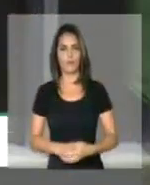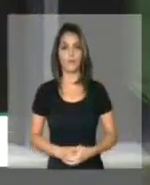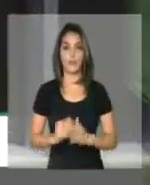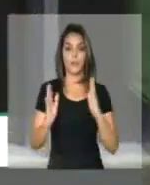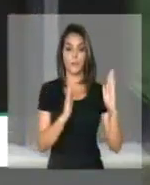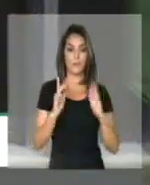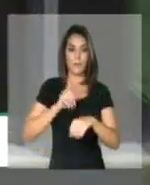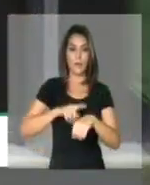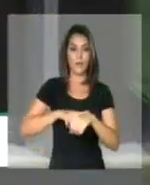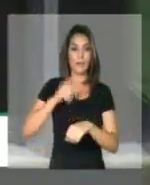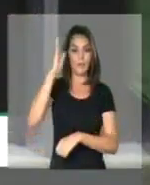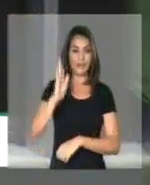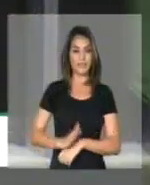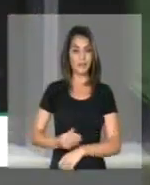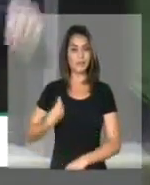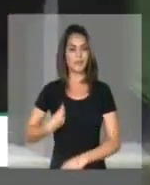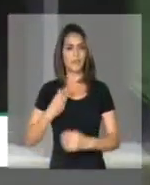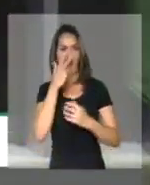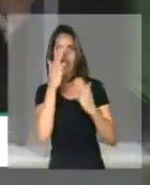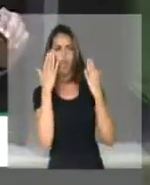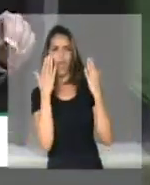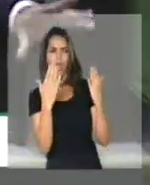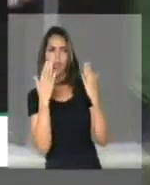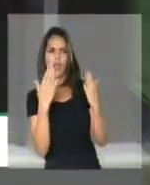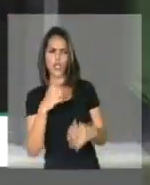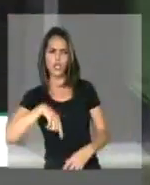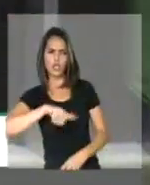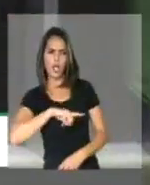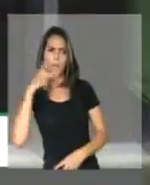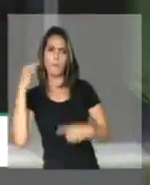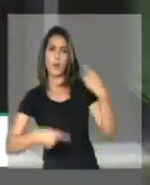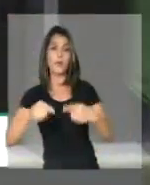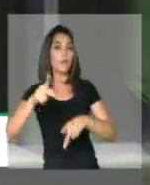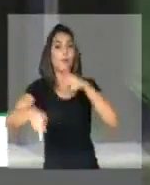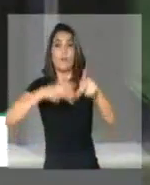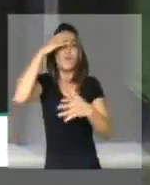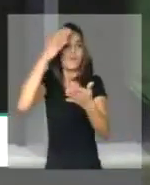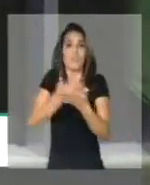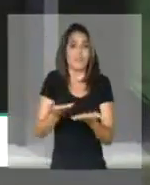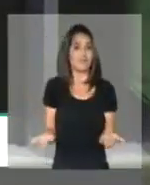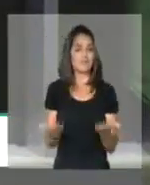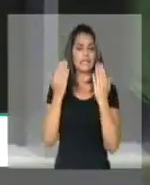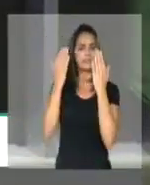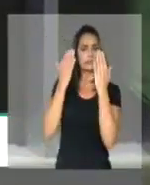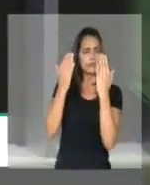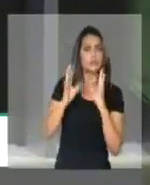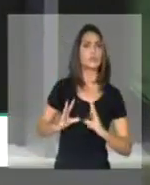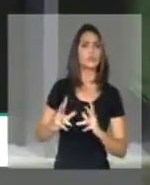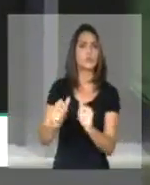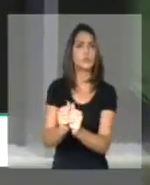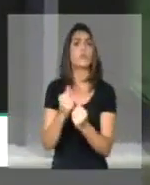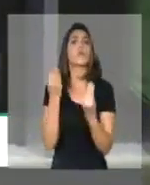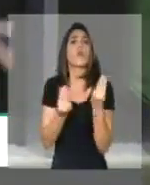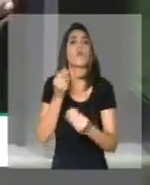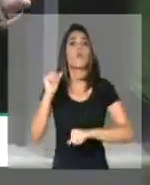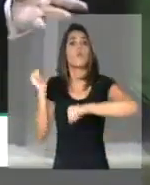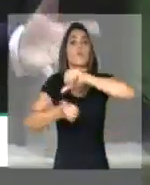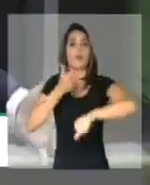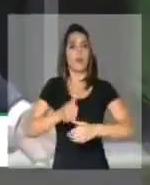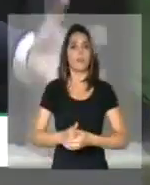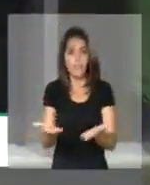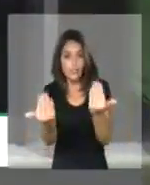no Brasil de profunda desconfiança da classe política e da administração pública. Como é que nós podemos mudar essa realidade?